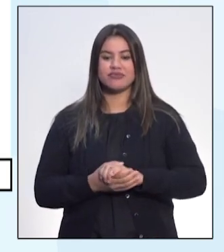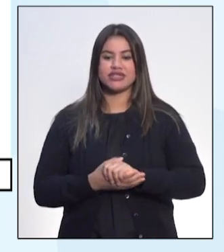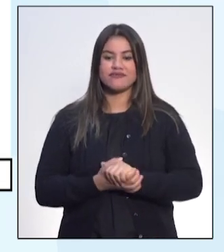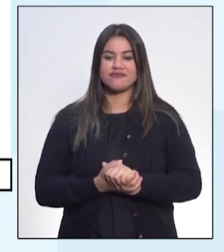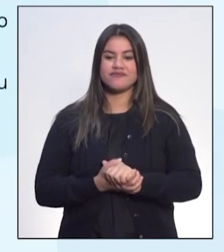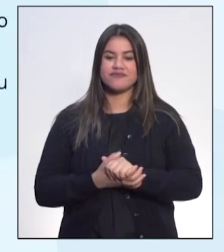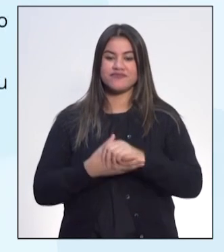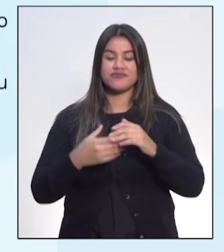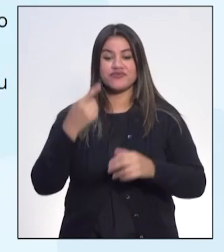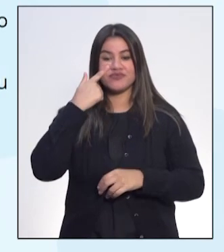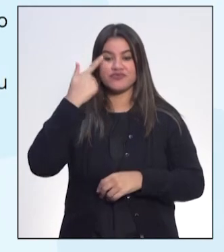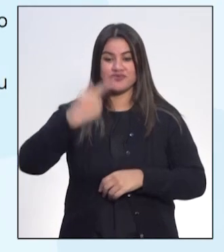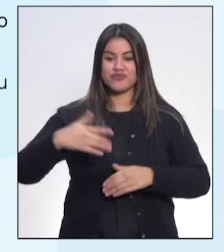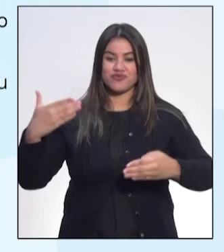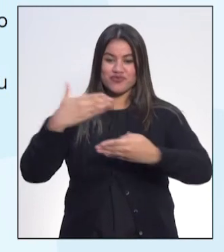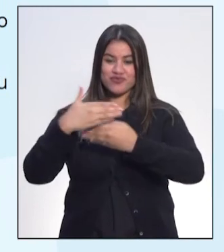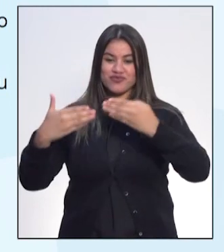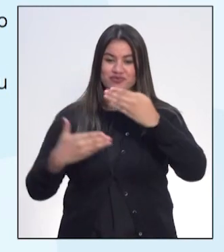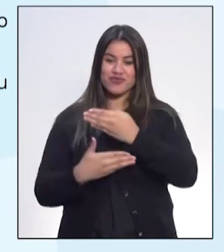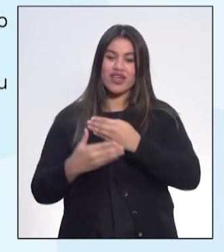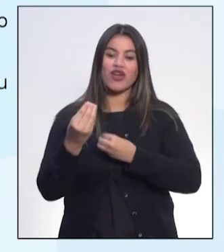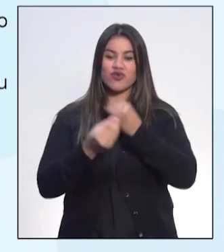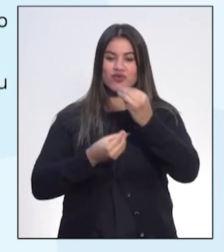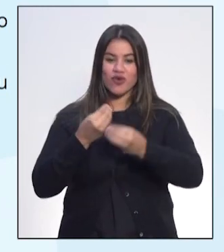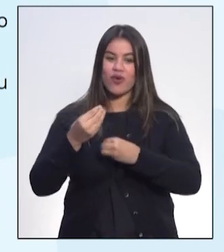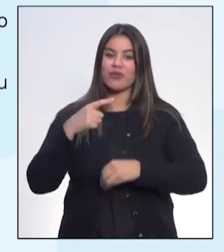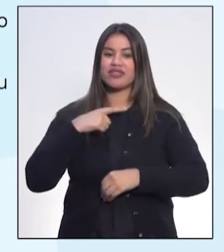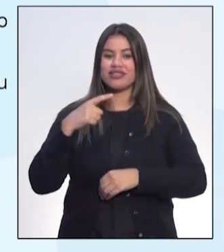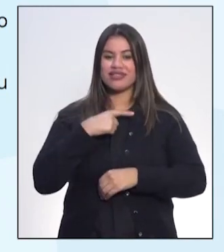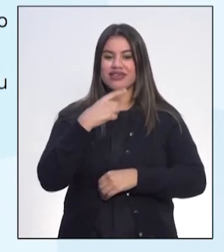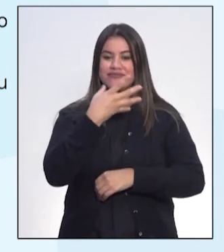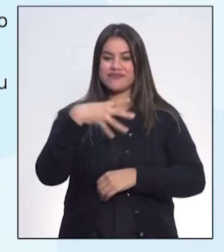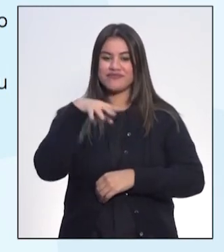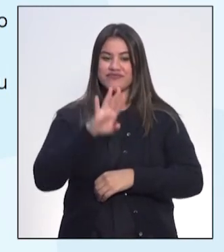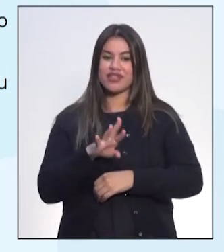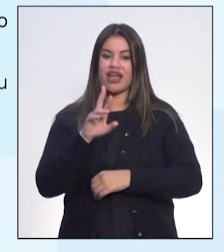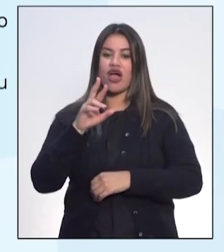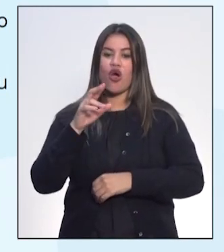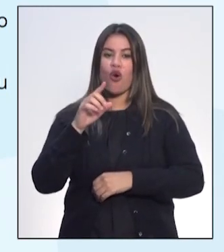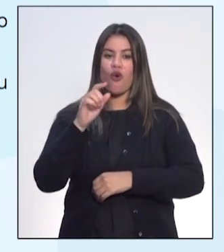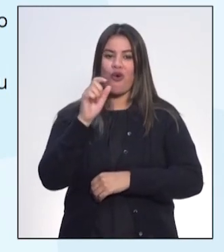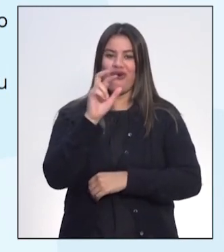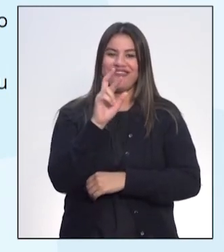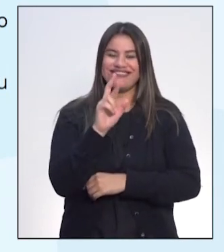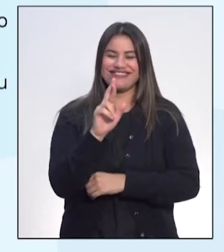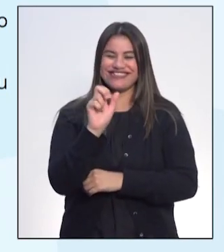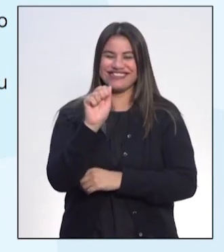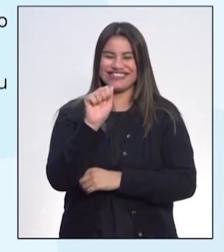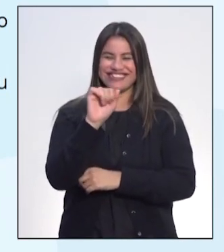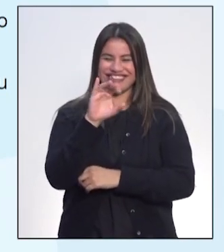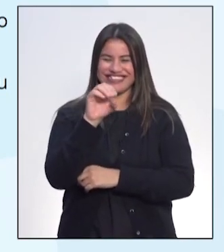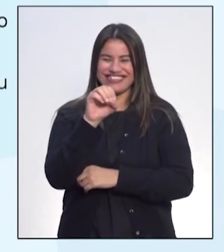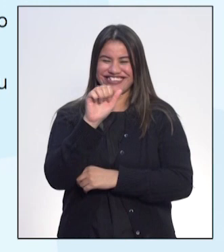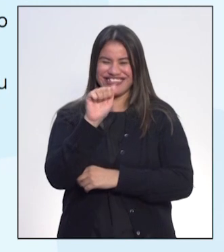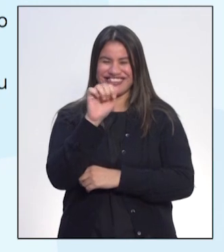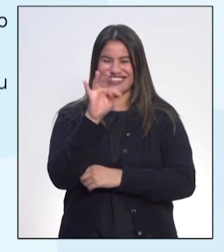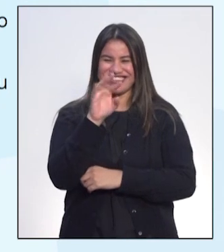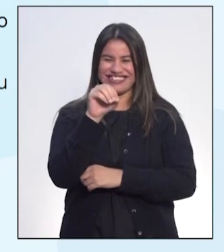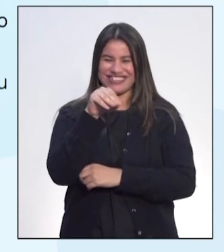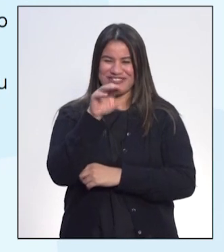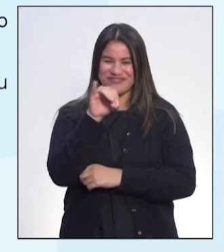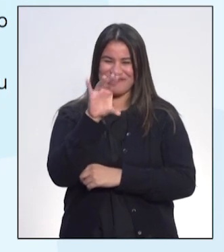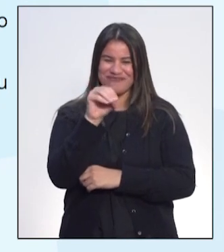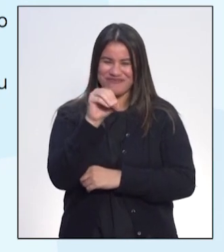favor, né, as propriedades da tabela periódica. Eu tenho um raio atômico, né, que refere ao tamanho do átomo. Então,